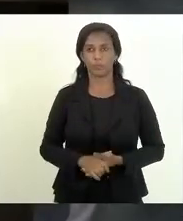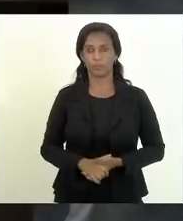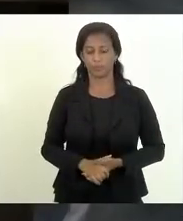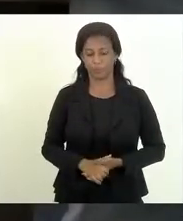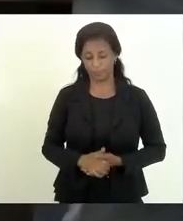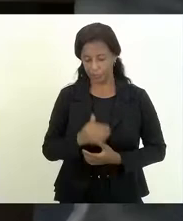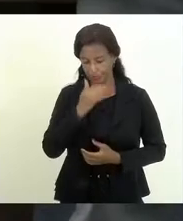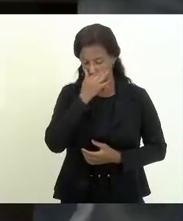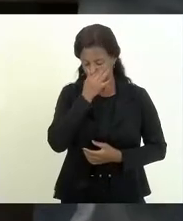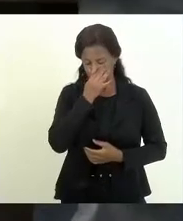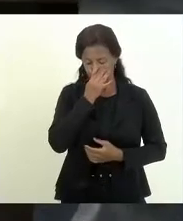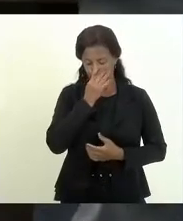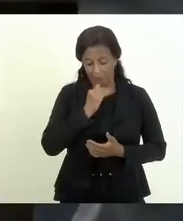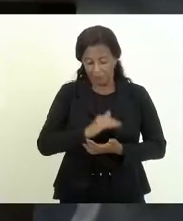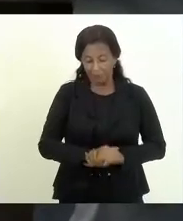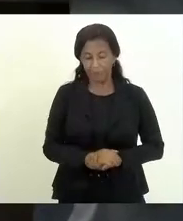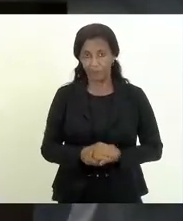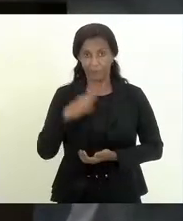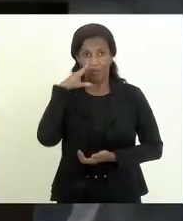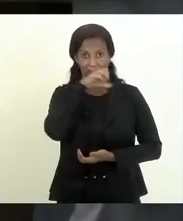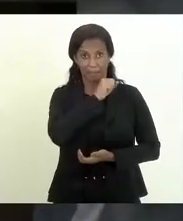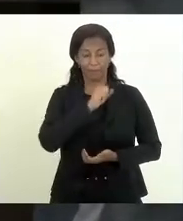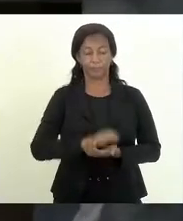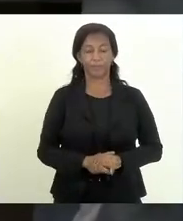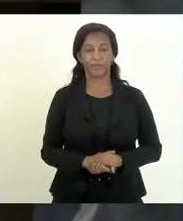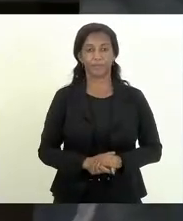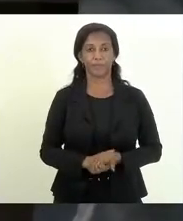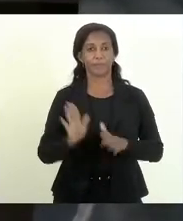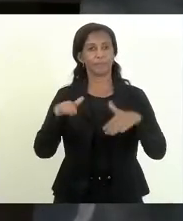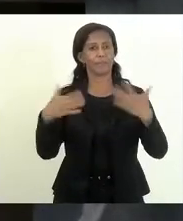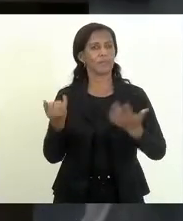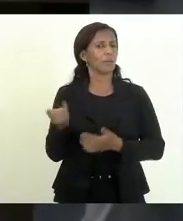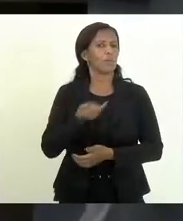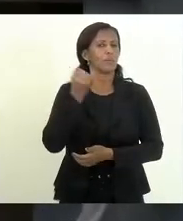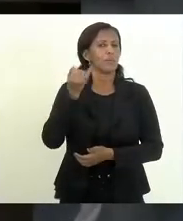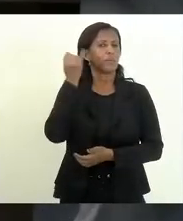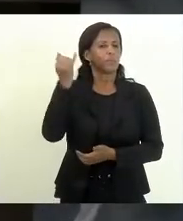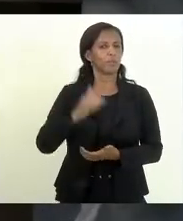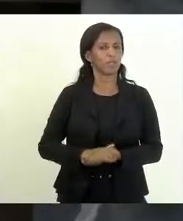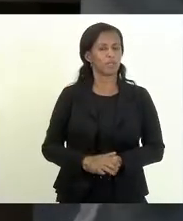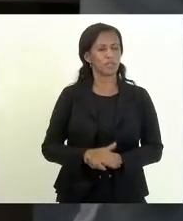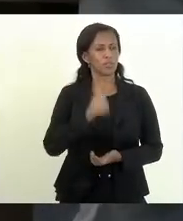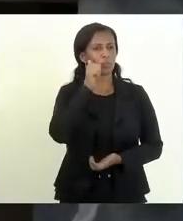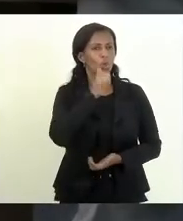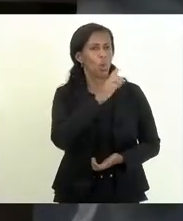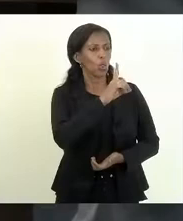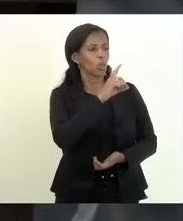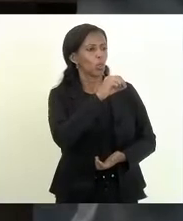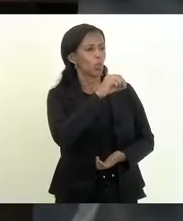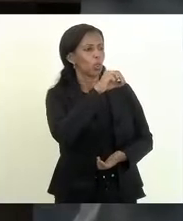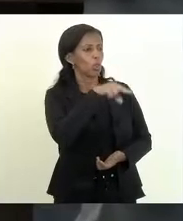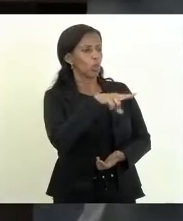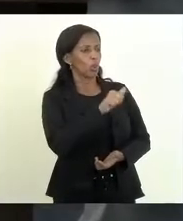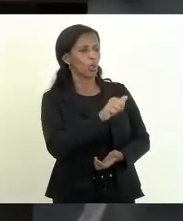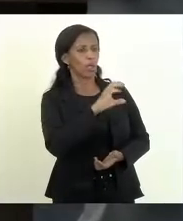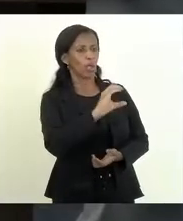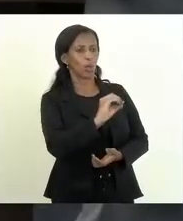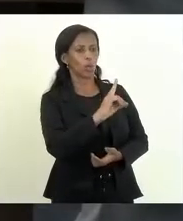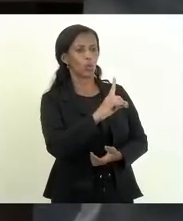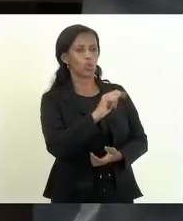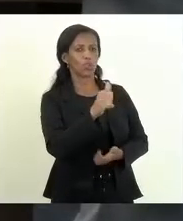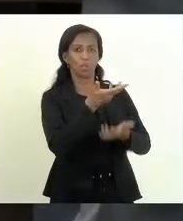muito, muito rápida, é tão importante a figura de Dona Odília que ela chegou a ser homenageada